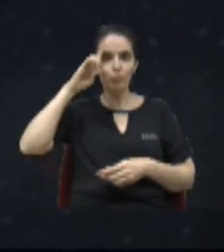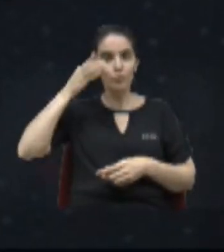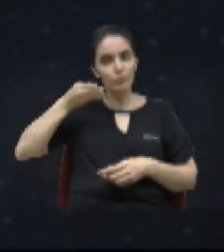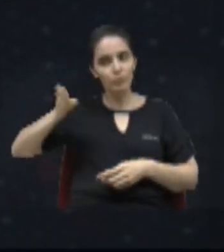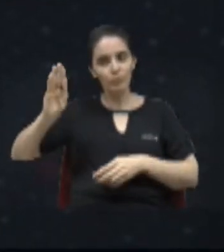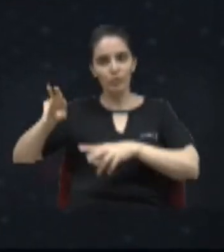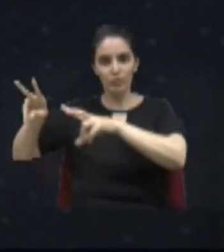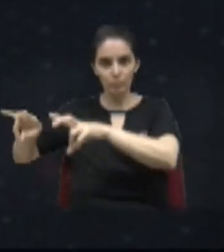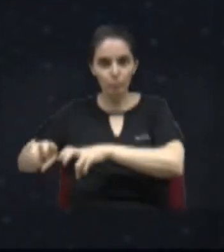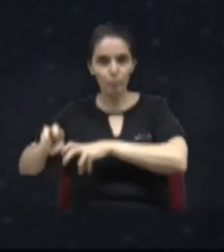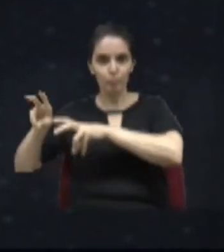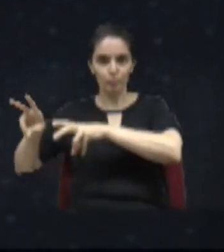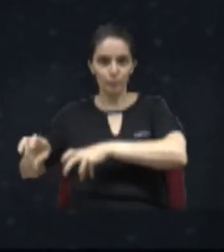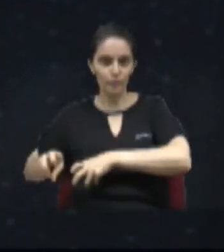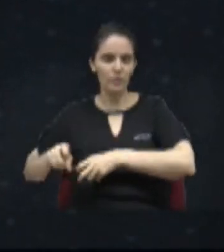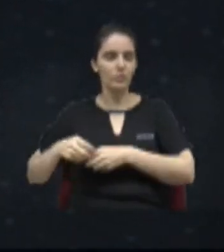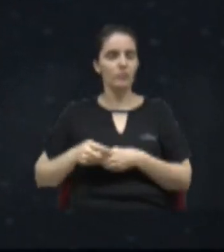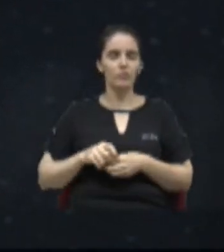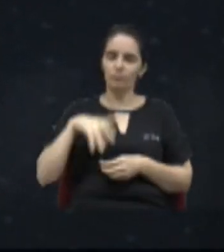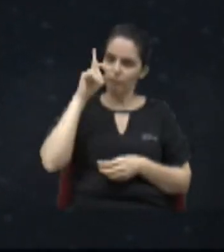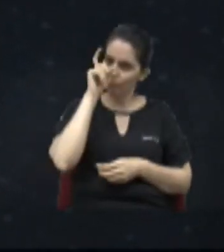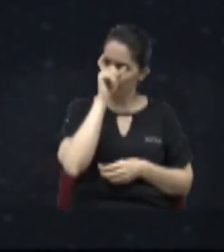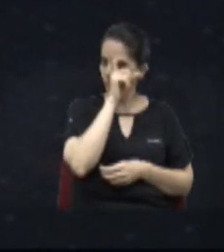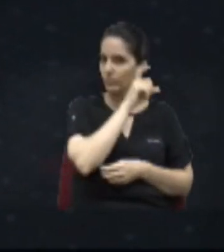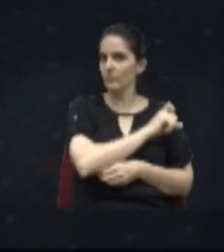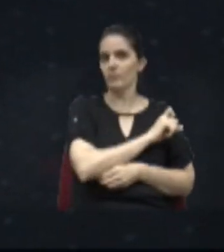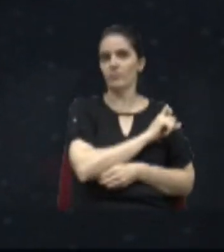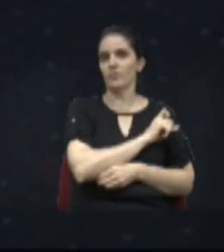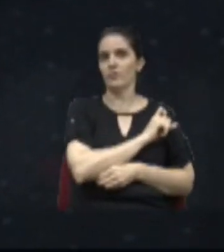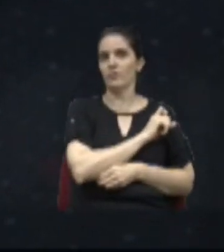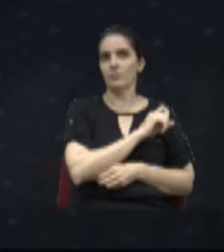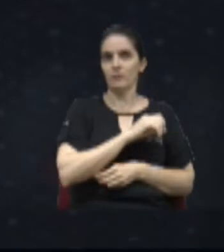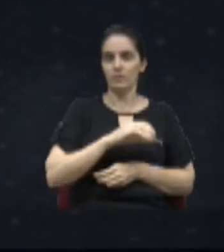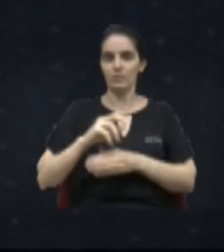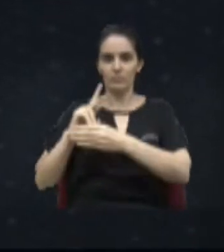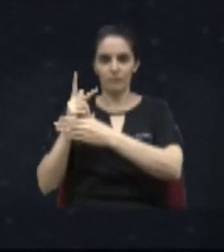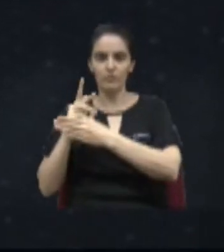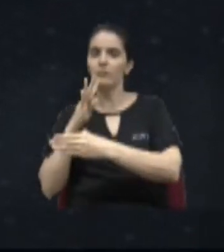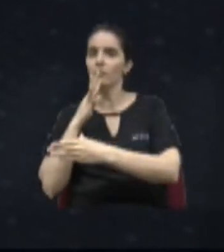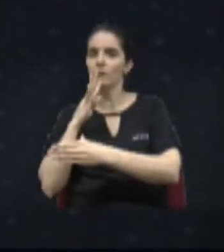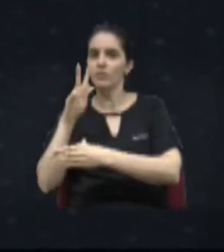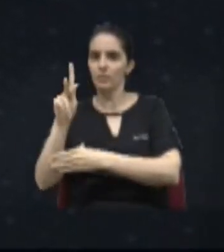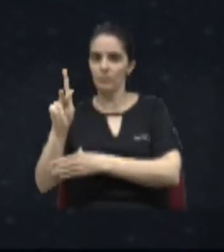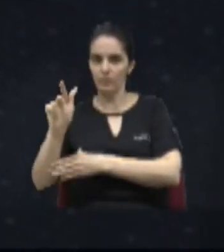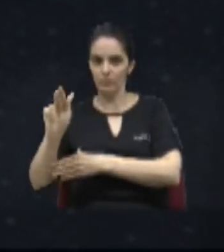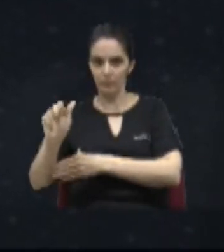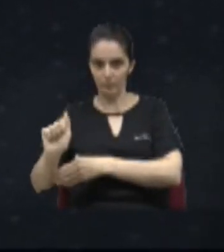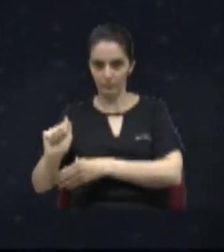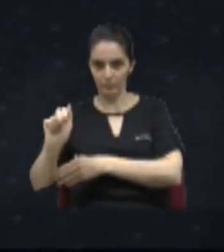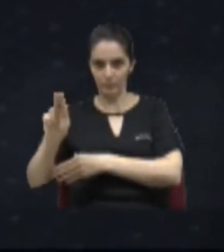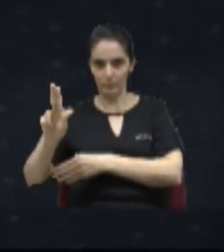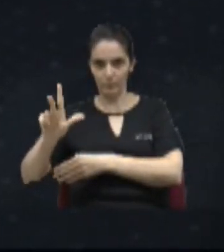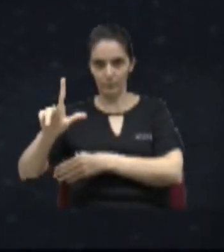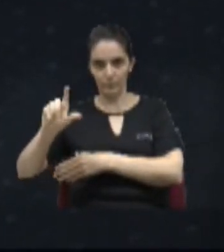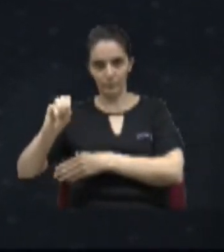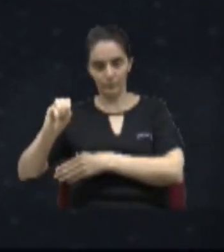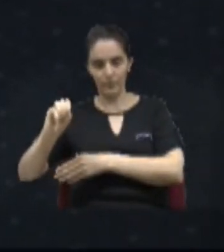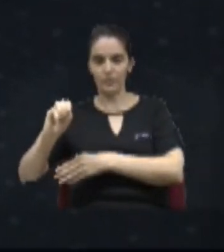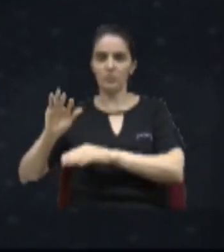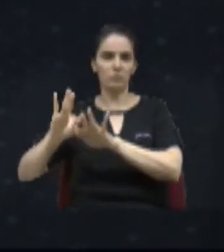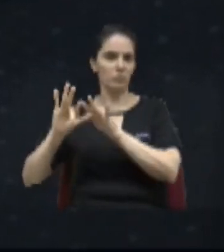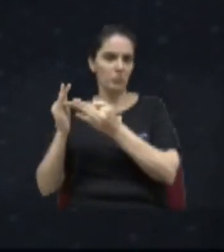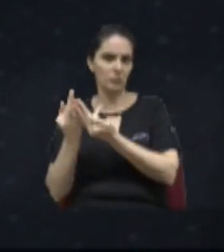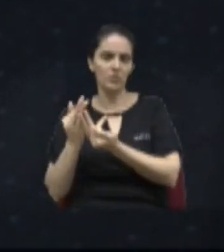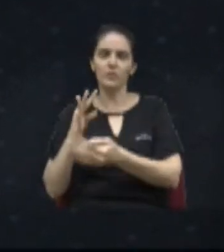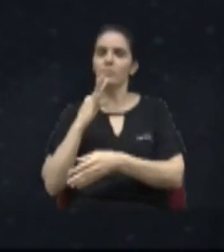pô, enfrentando as dificuldades. E conheço tanto o Paulo como a família dele, lá da comunidade Nossa